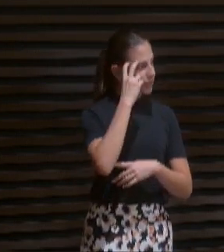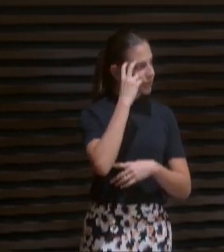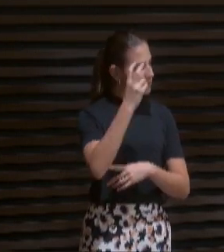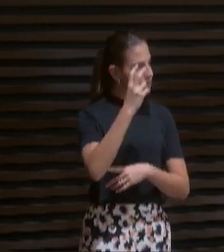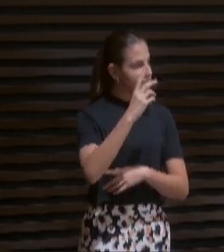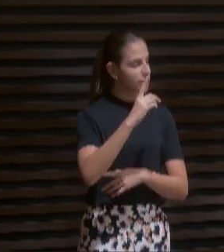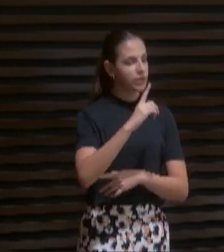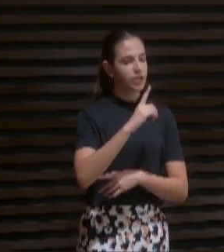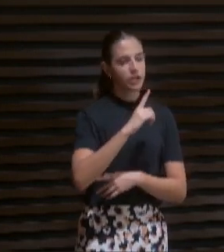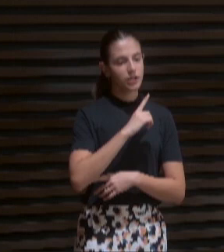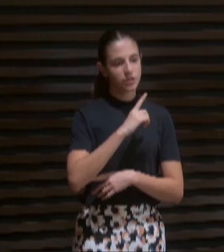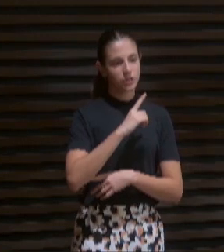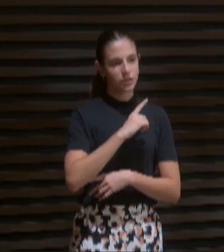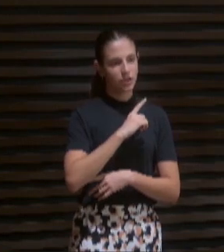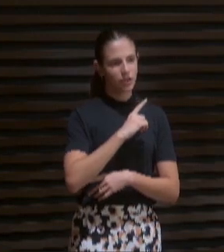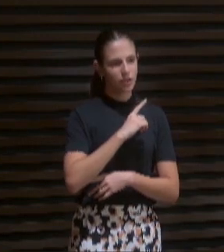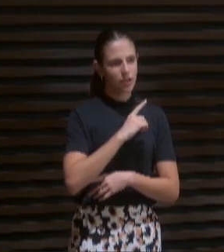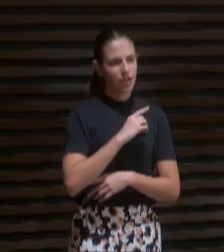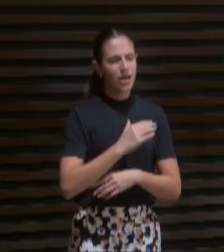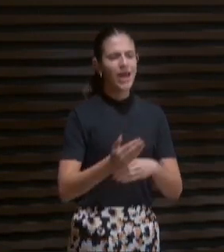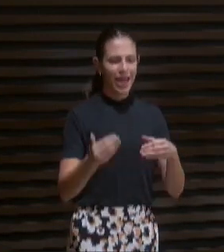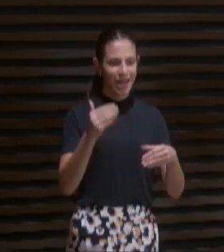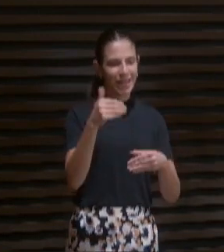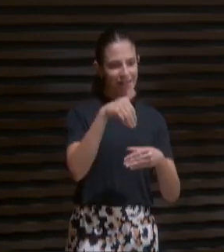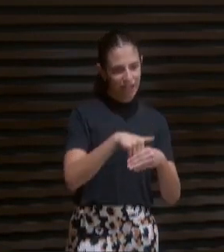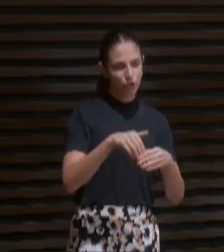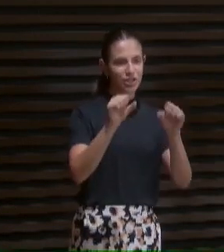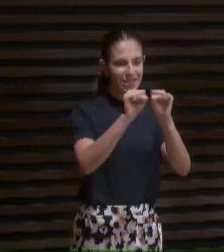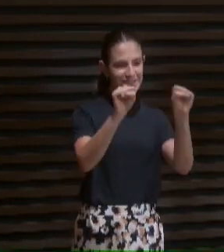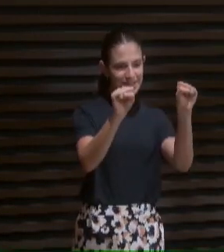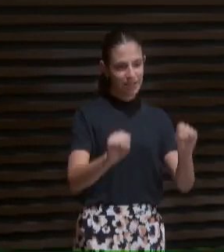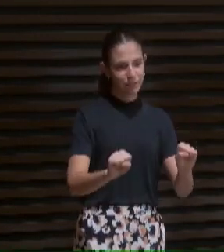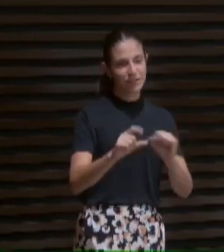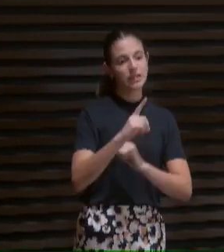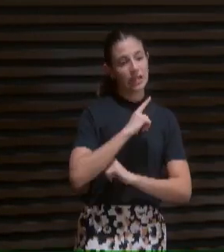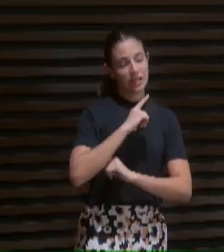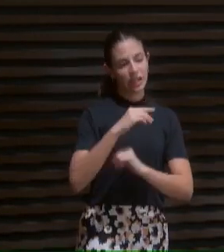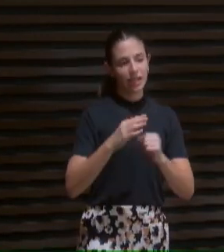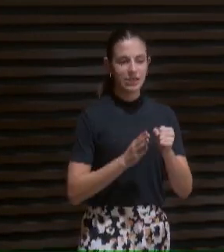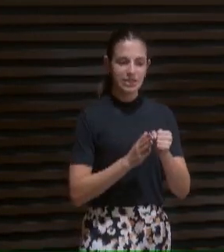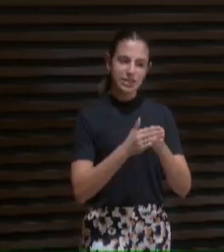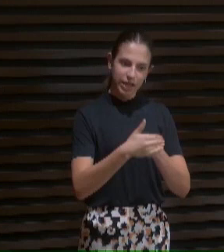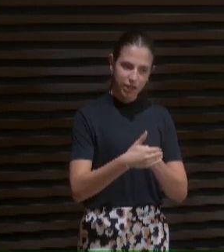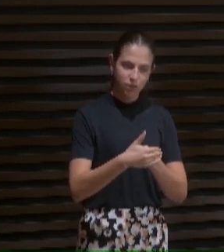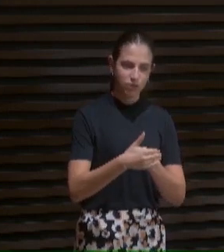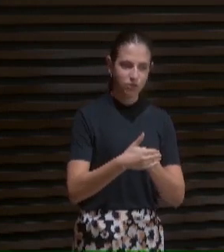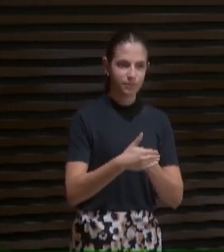dentro de sistemas que mantêm segredos.